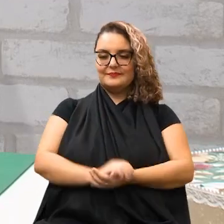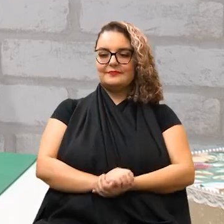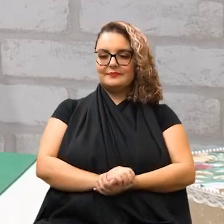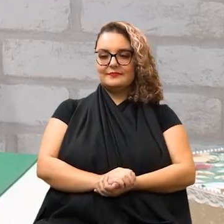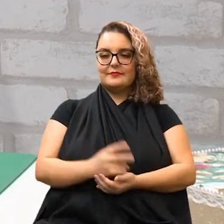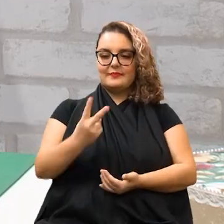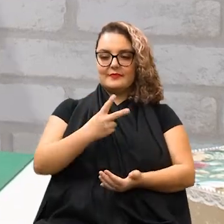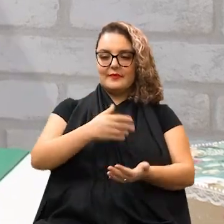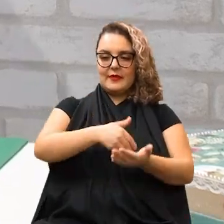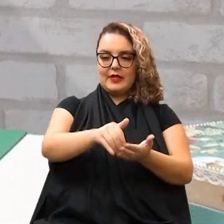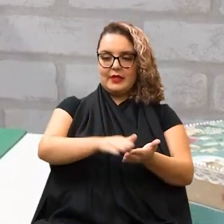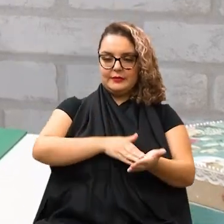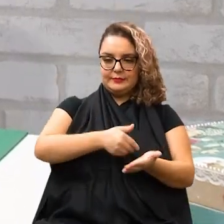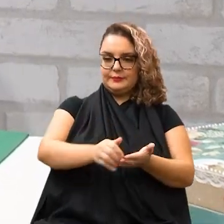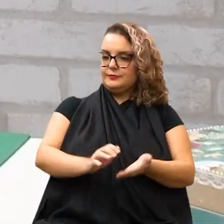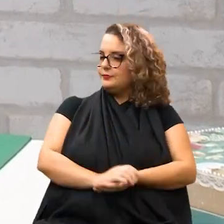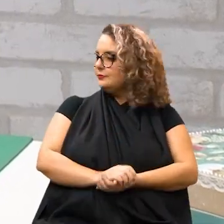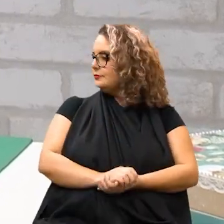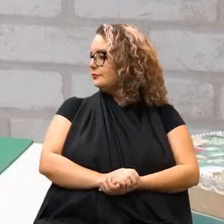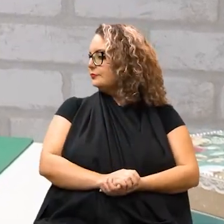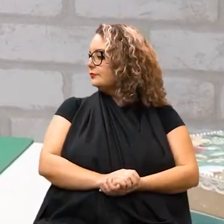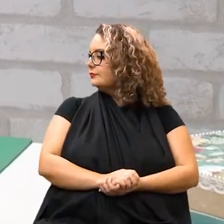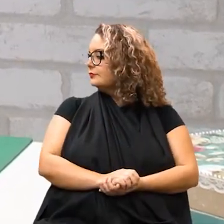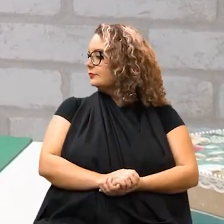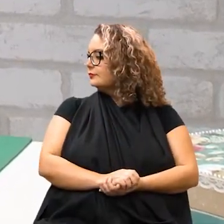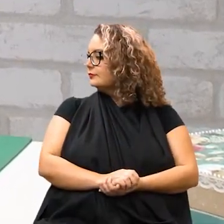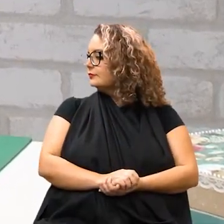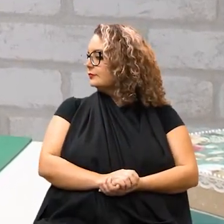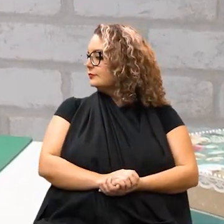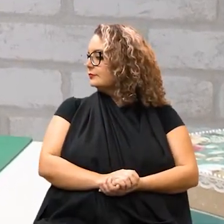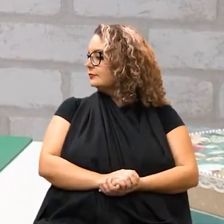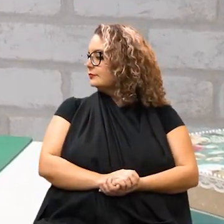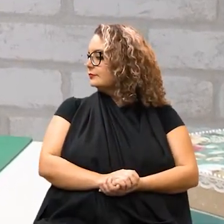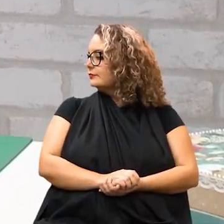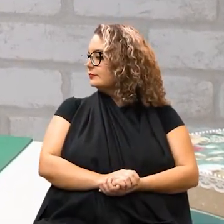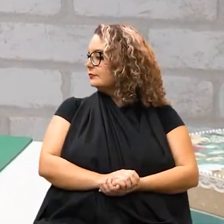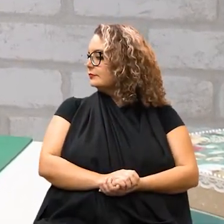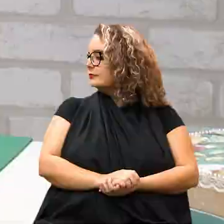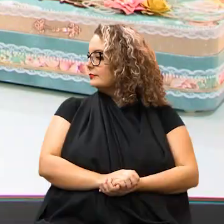agora eu vou passar a segunda demão aqui.